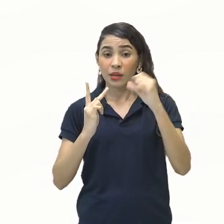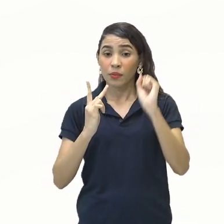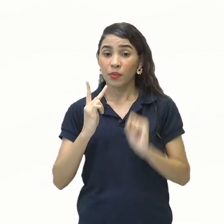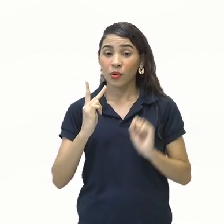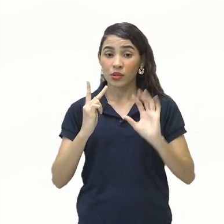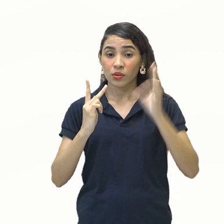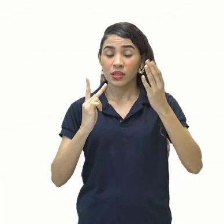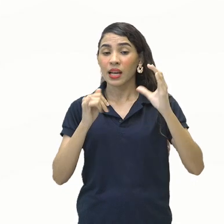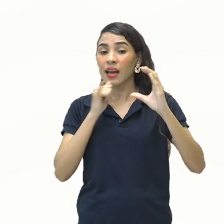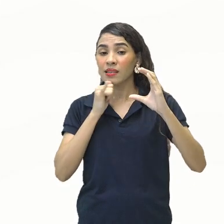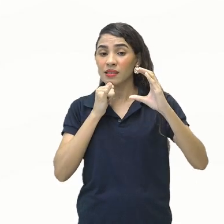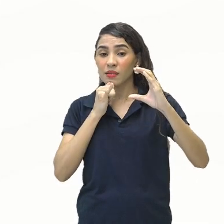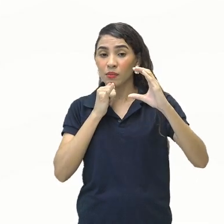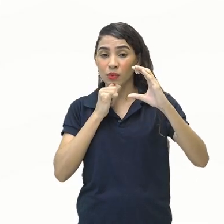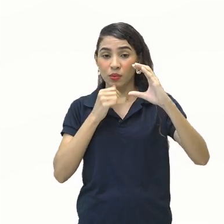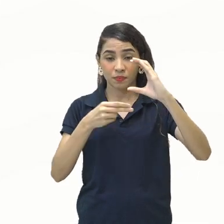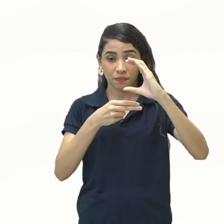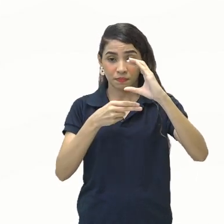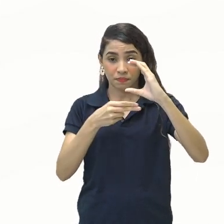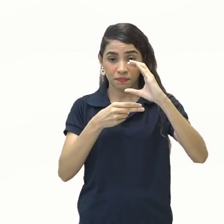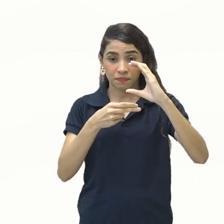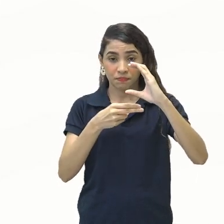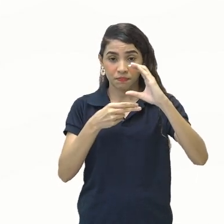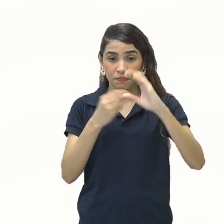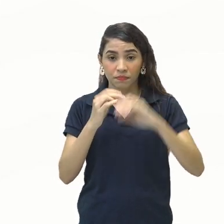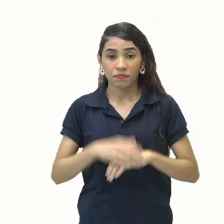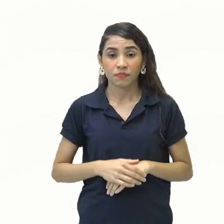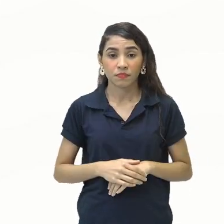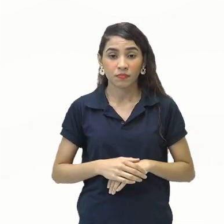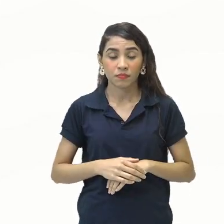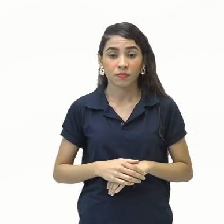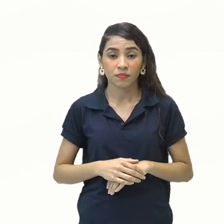Essa representação, tá?